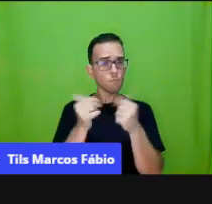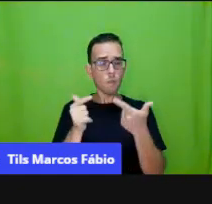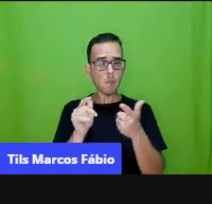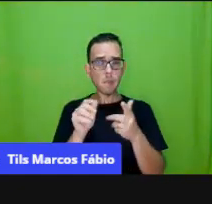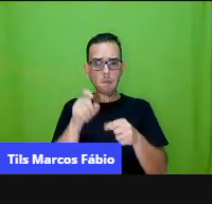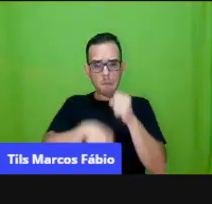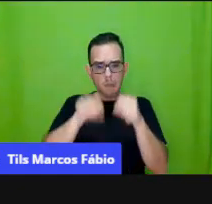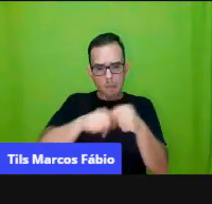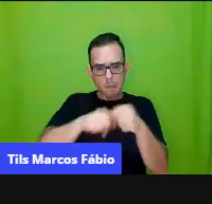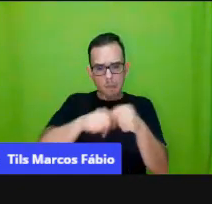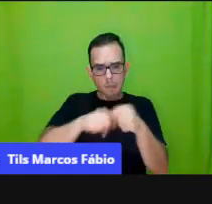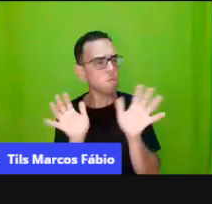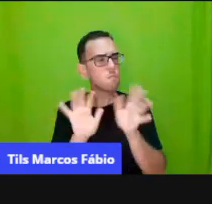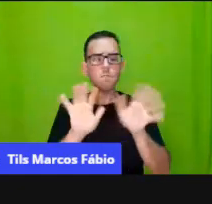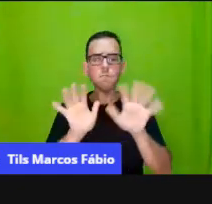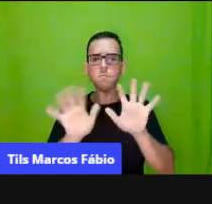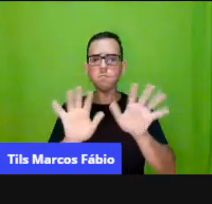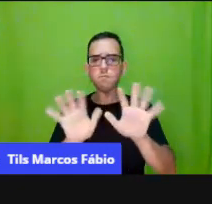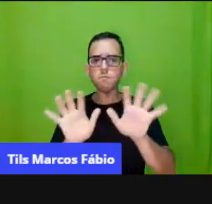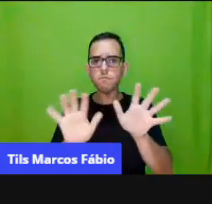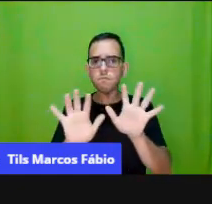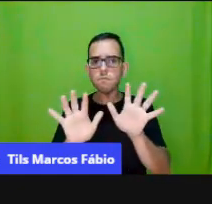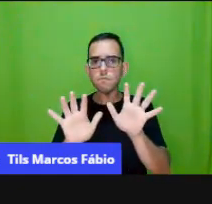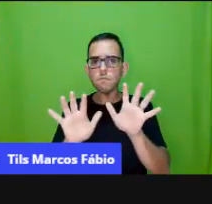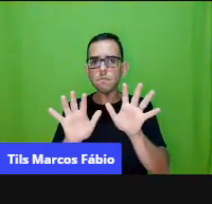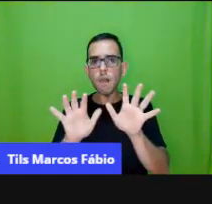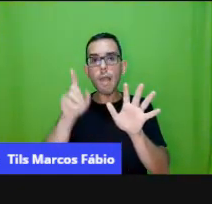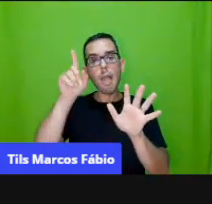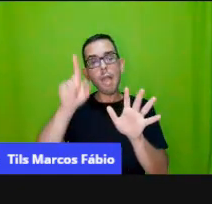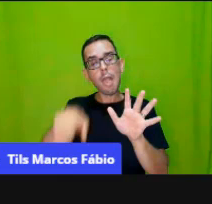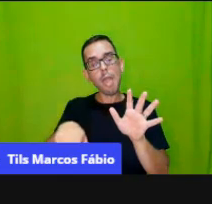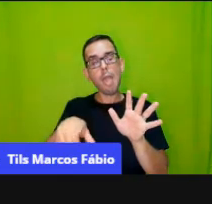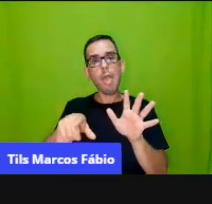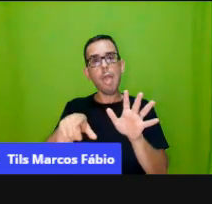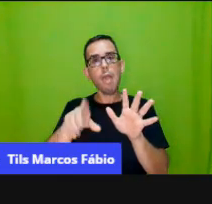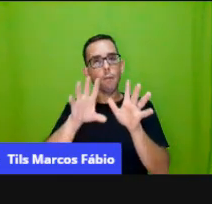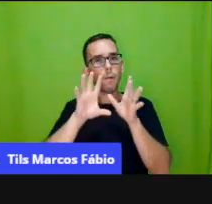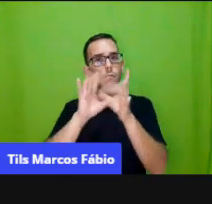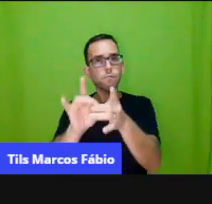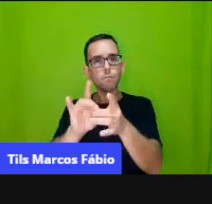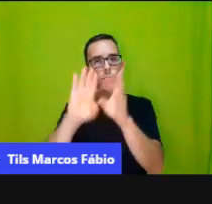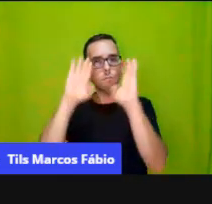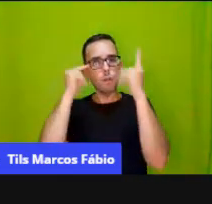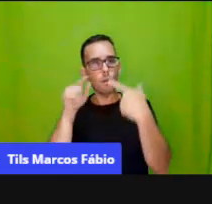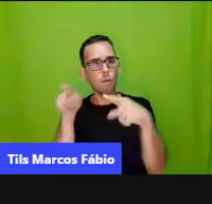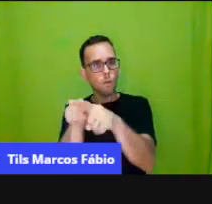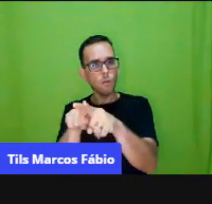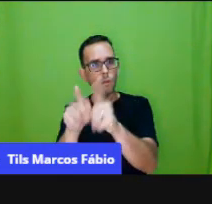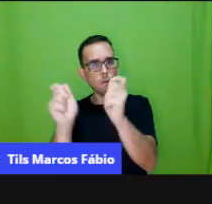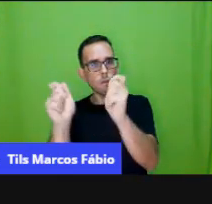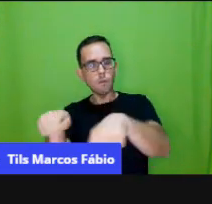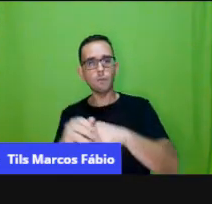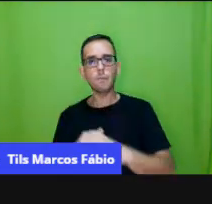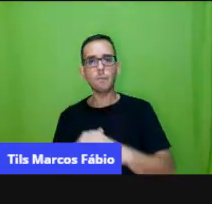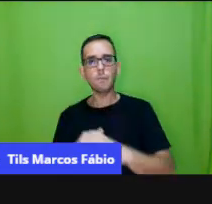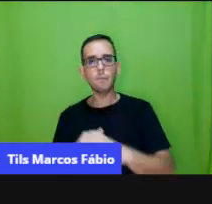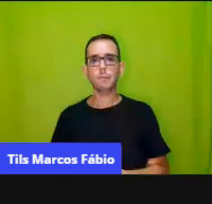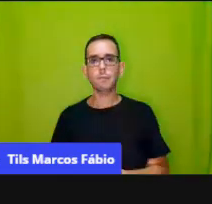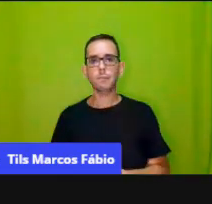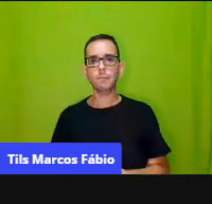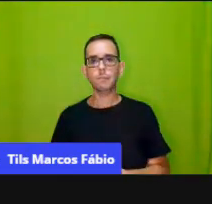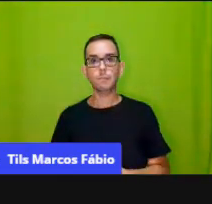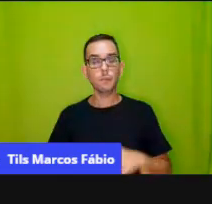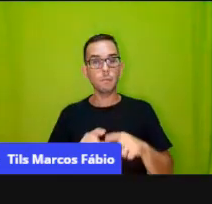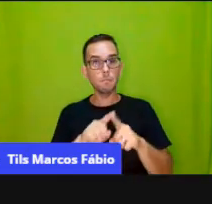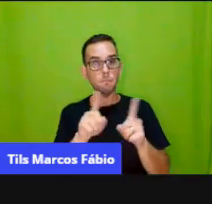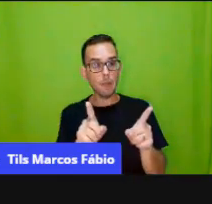machucado, né? Não tem sinais de má nutrição. Então, essa seria a abordagem do funcionamento biológico. Pode passar o próximo. E